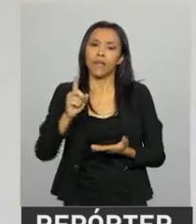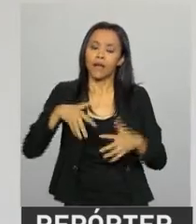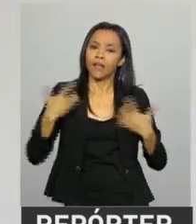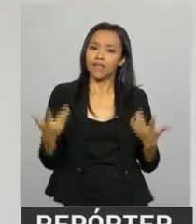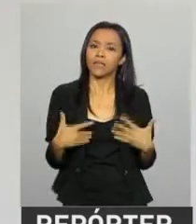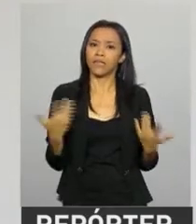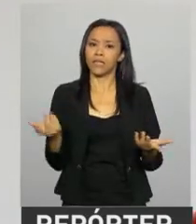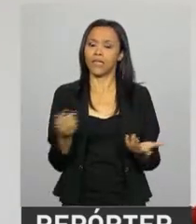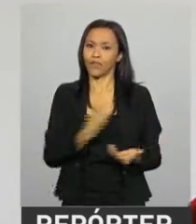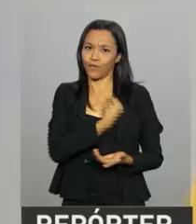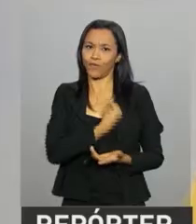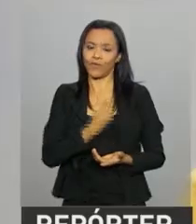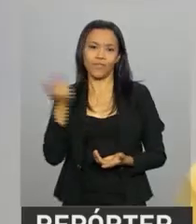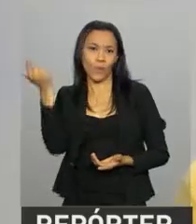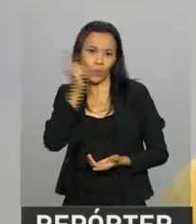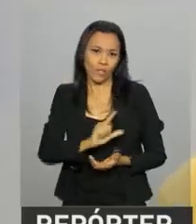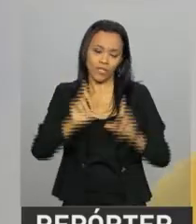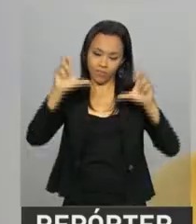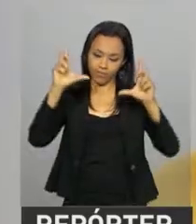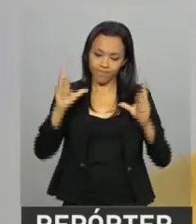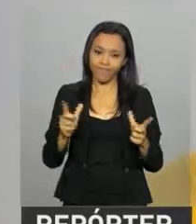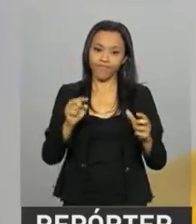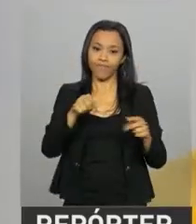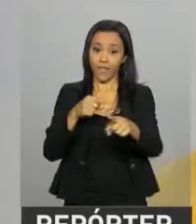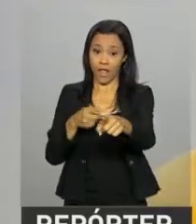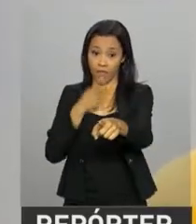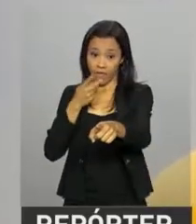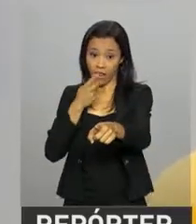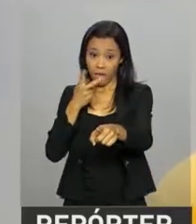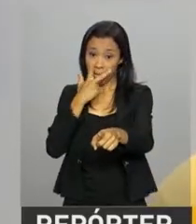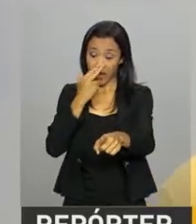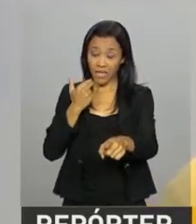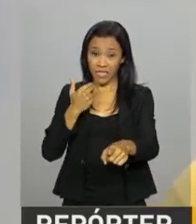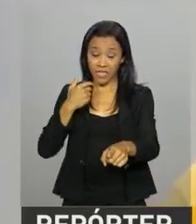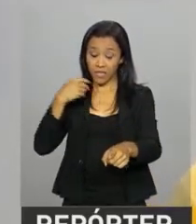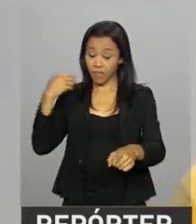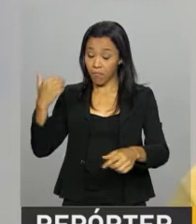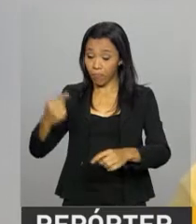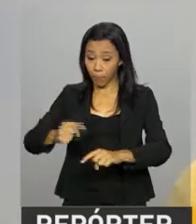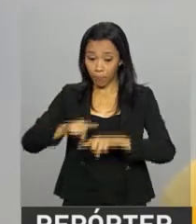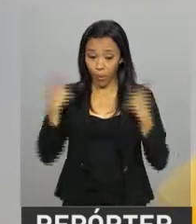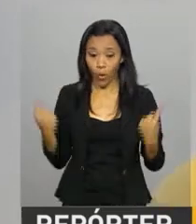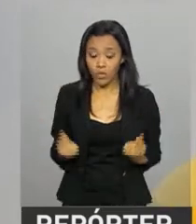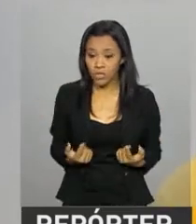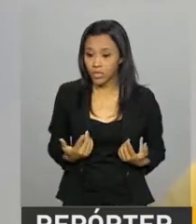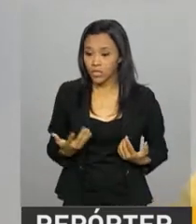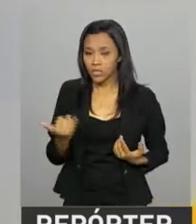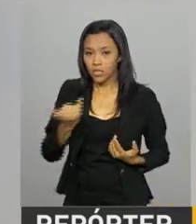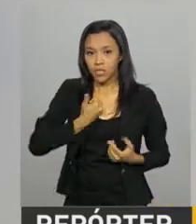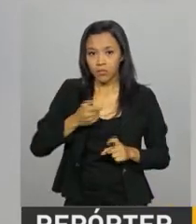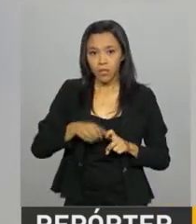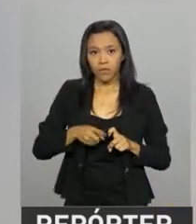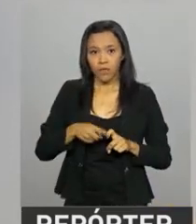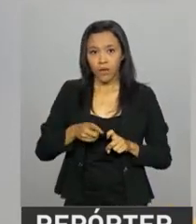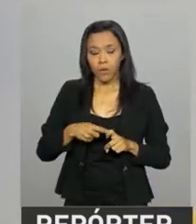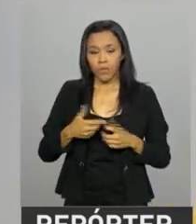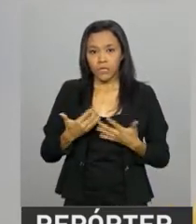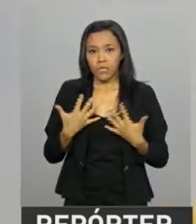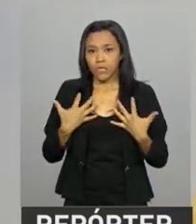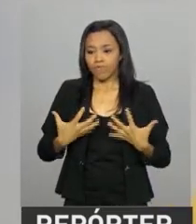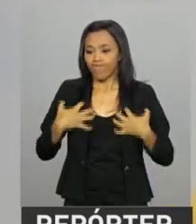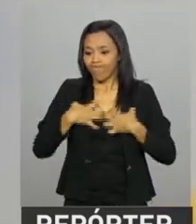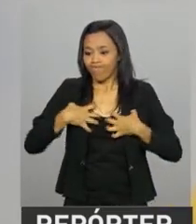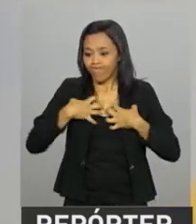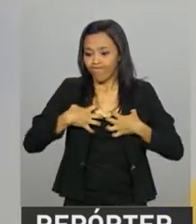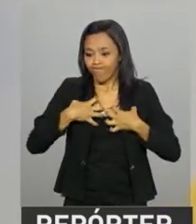e vontade de vencer. Para mim, eu tinha recebido uma sentença de morte, era como se eu tivesse recebido essa sentença, né? E